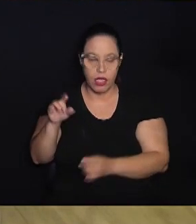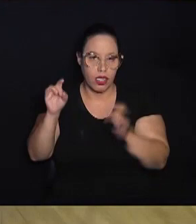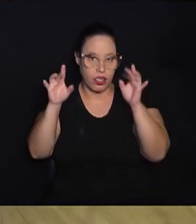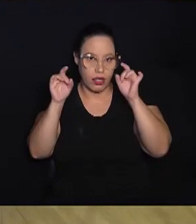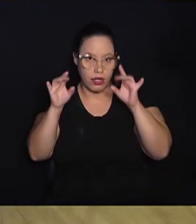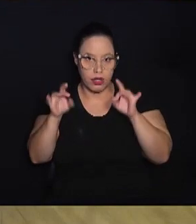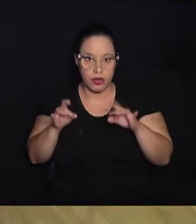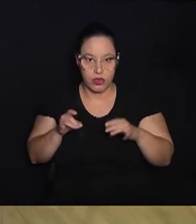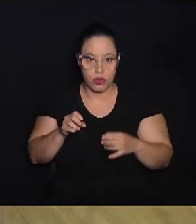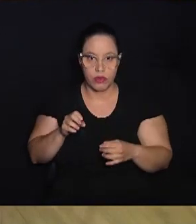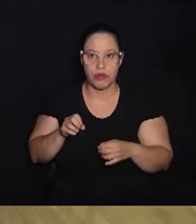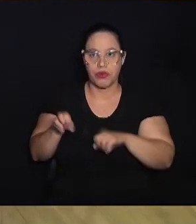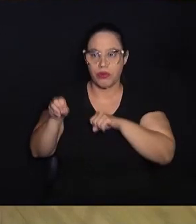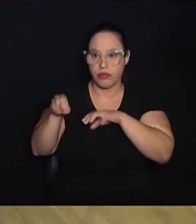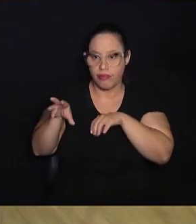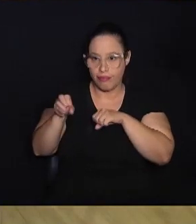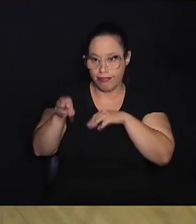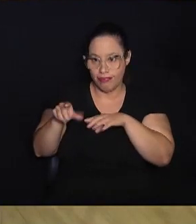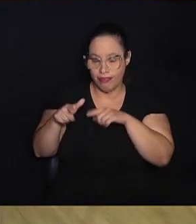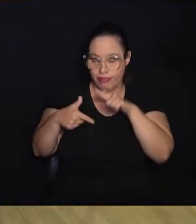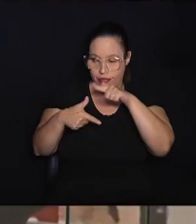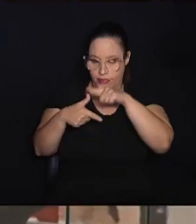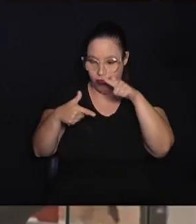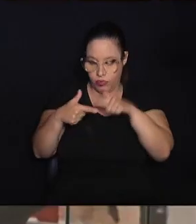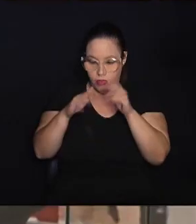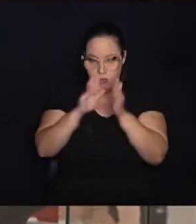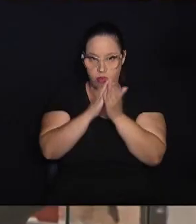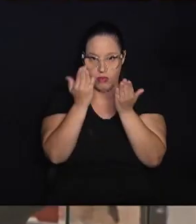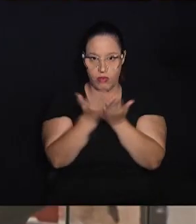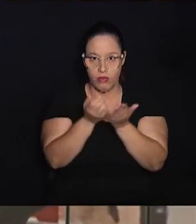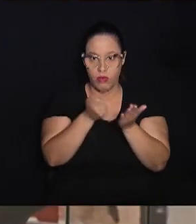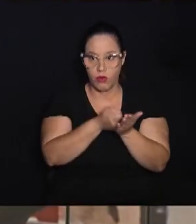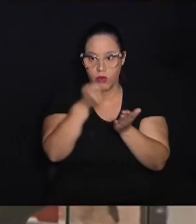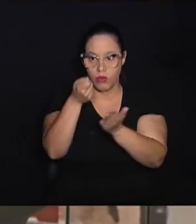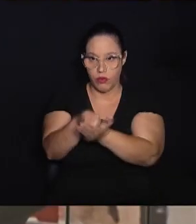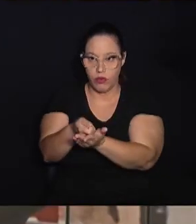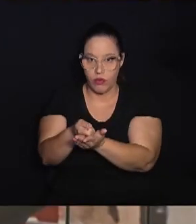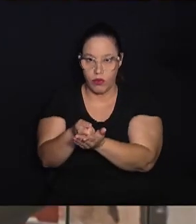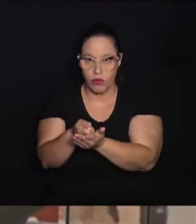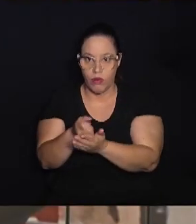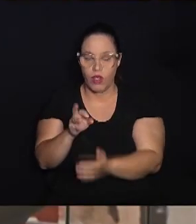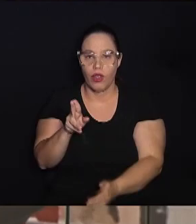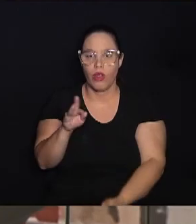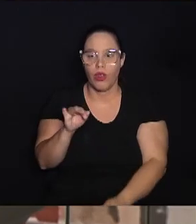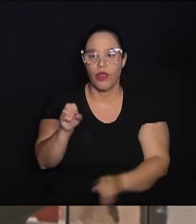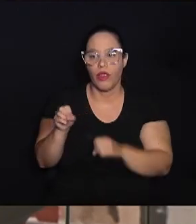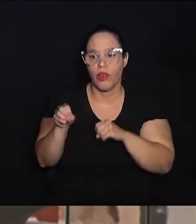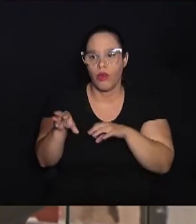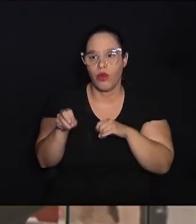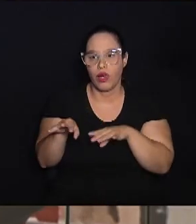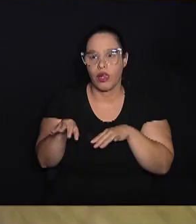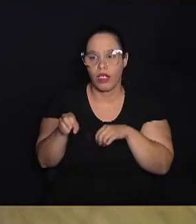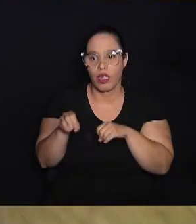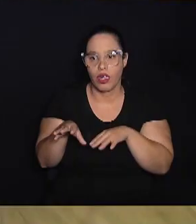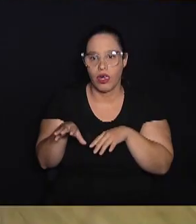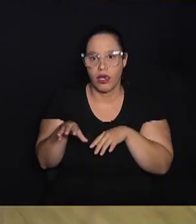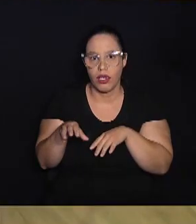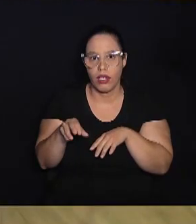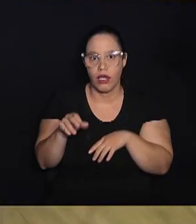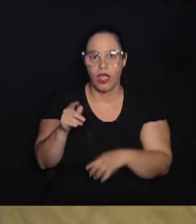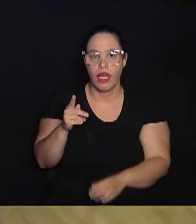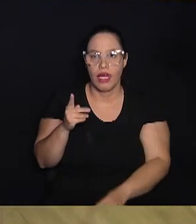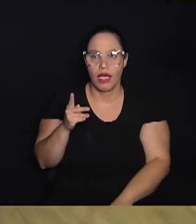também em educação né e tem dois livros publicados que é o educação está no gibi isso e a história de